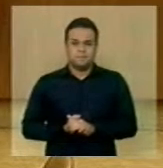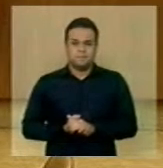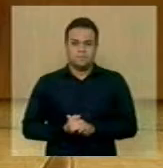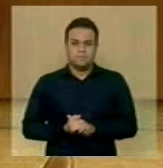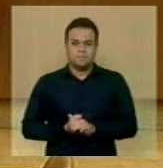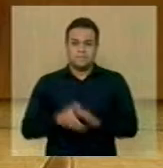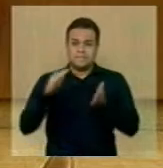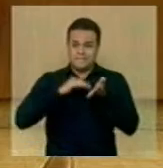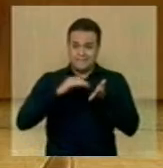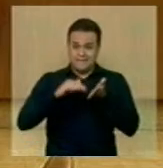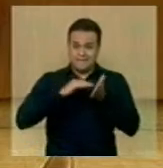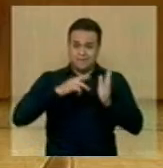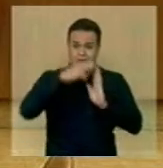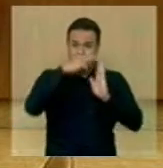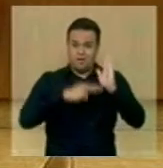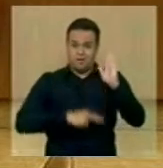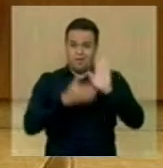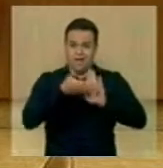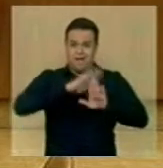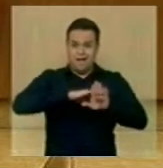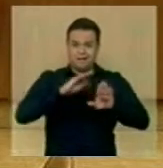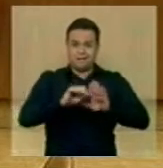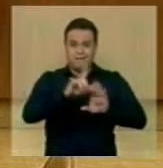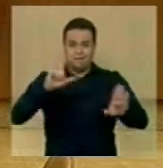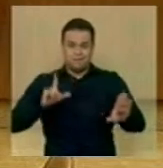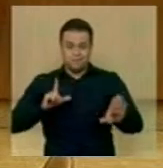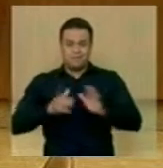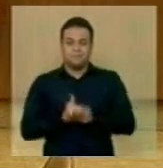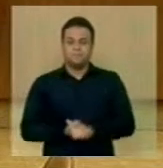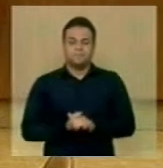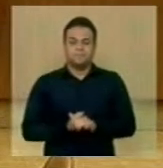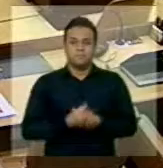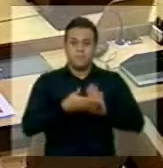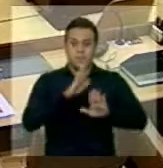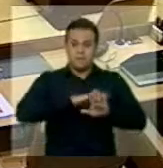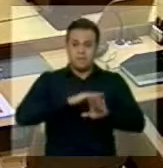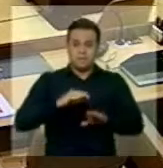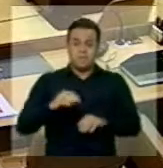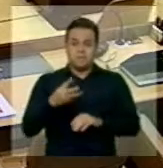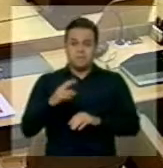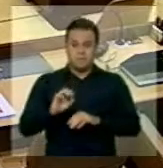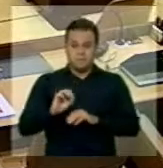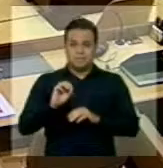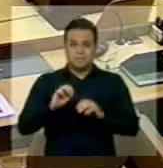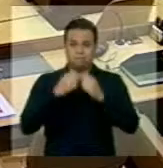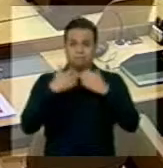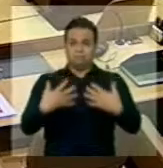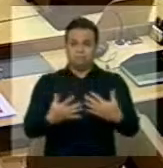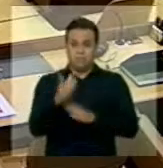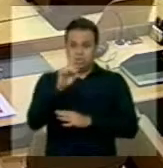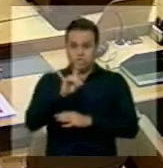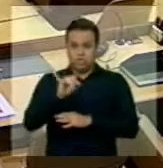palavra à senhora secretária para a leitura da ata da sessão anterior. Ata da 30ª sessão ordinária, realizada em